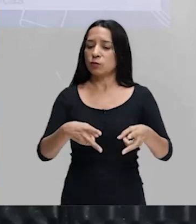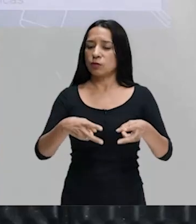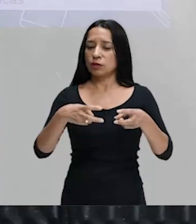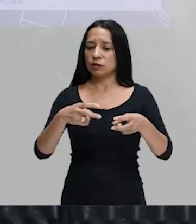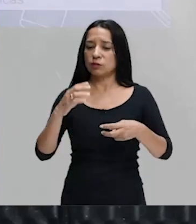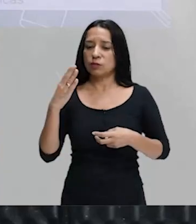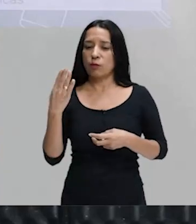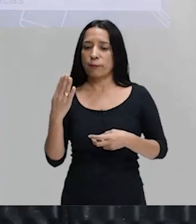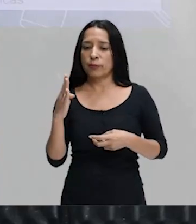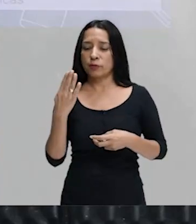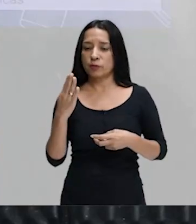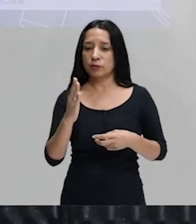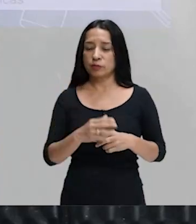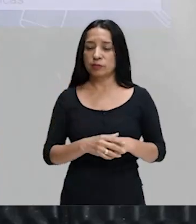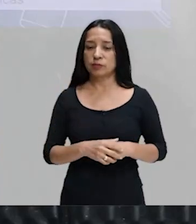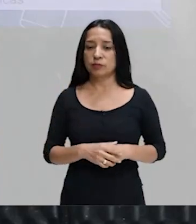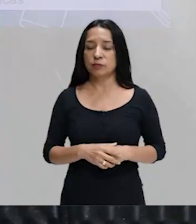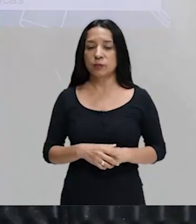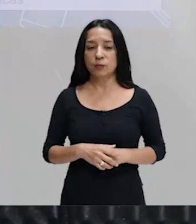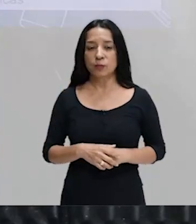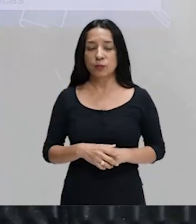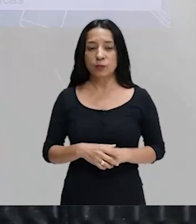catalisador, tá, pessoal?